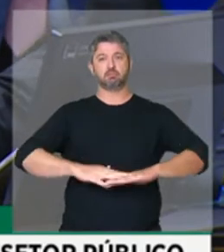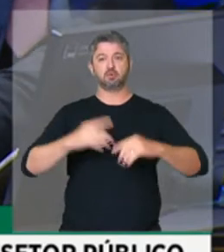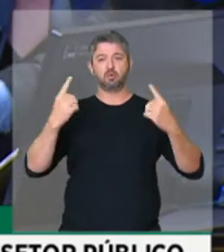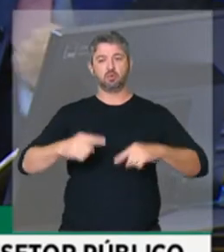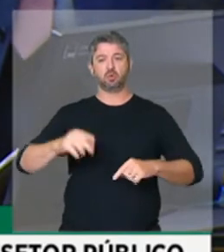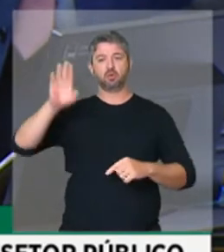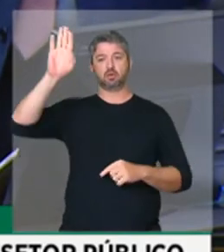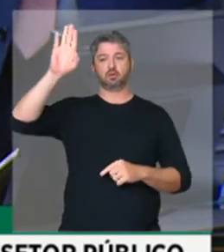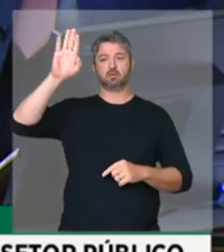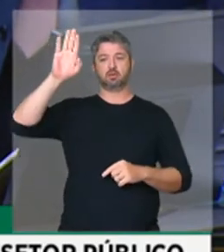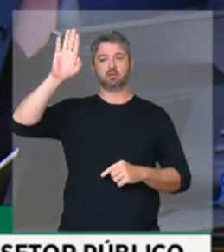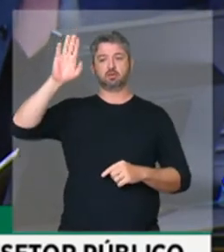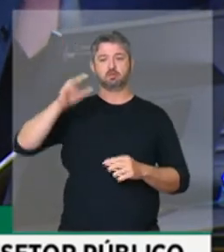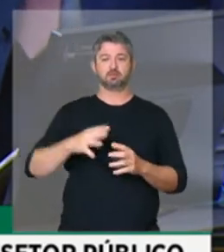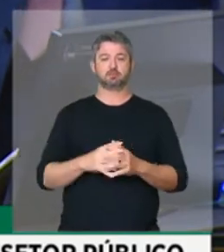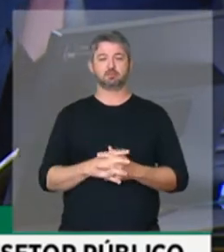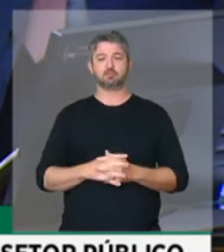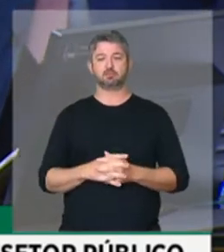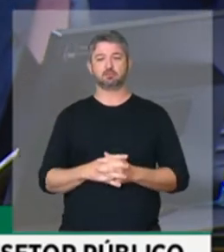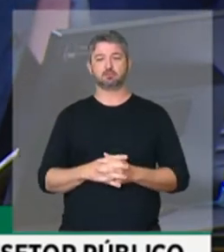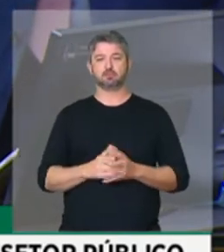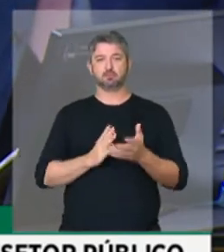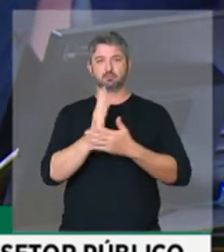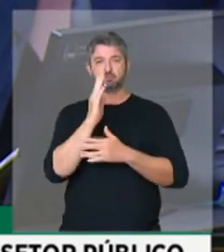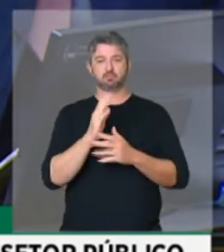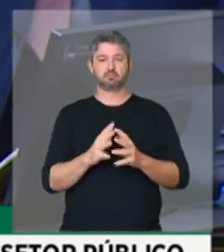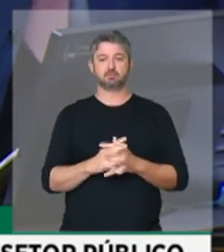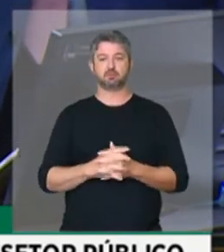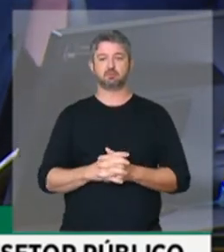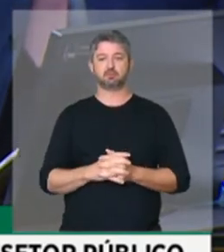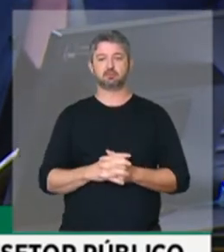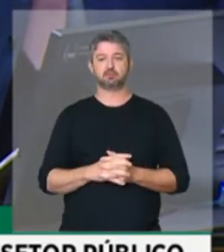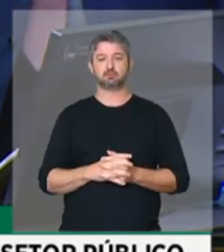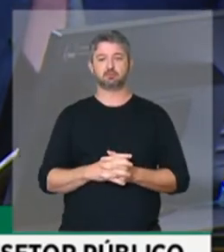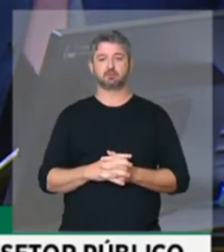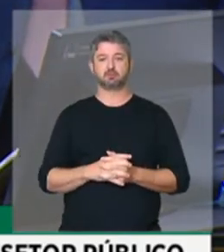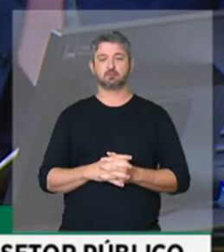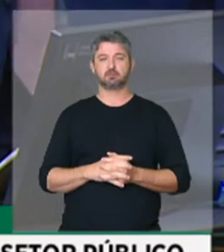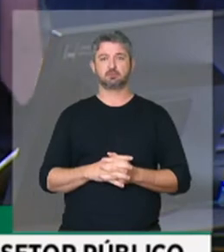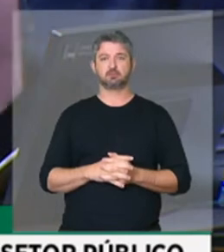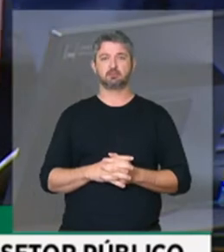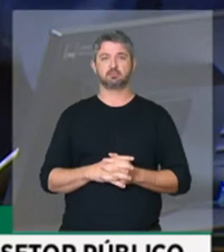Como se B, acham. Sim. Aprovado B, sim, o requerimento. PC